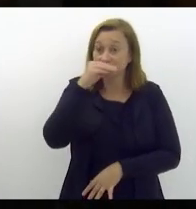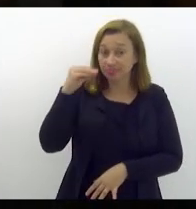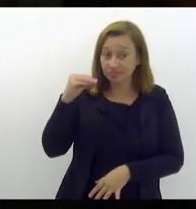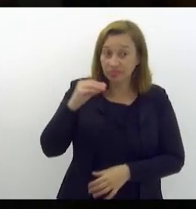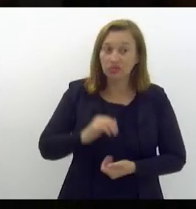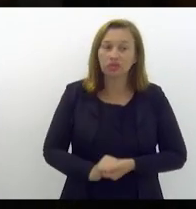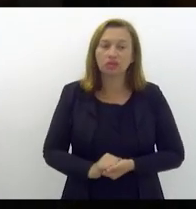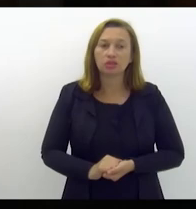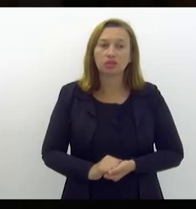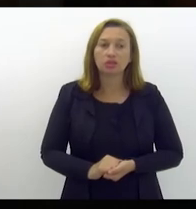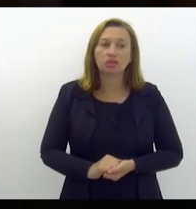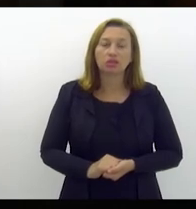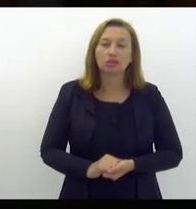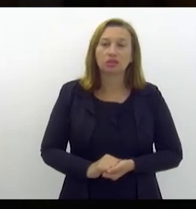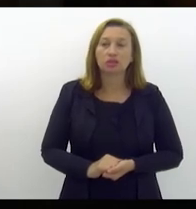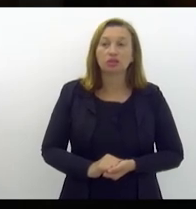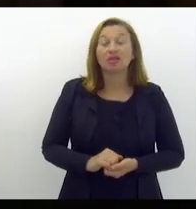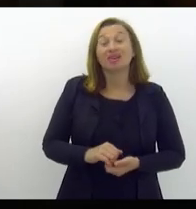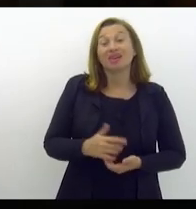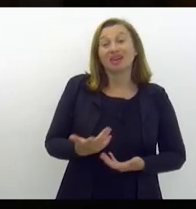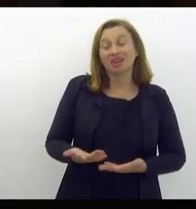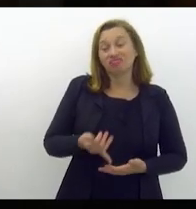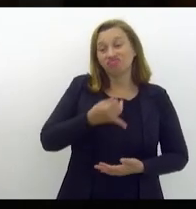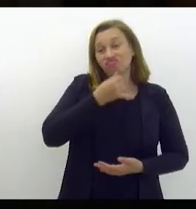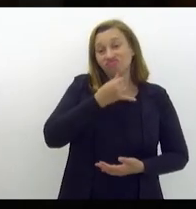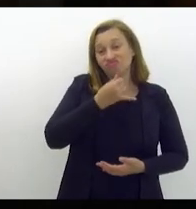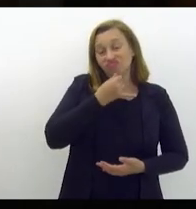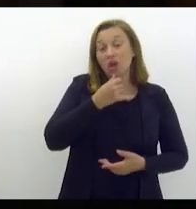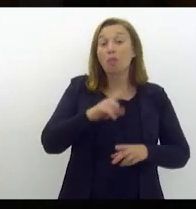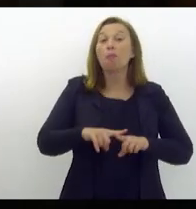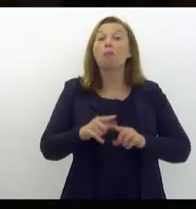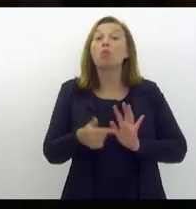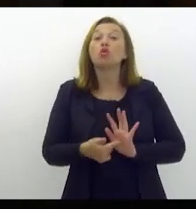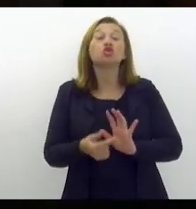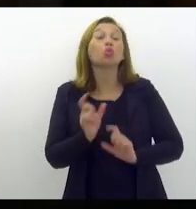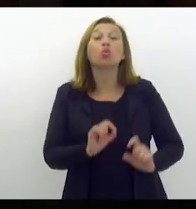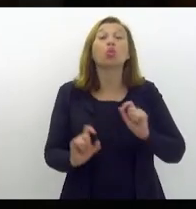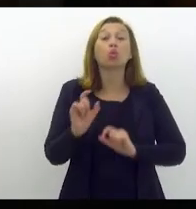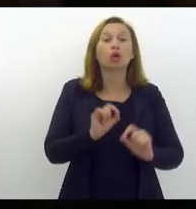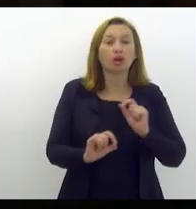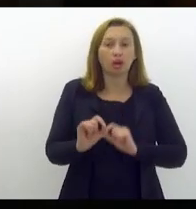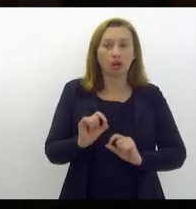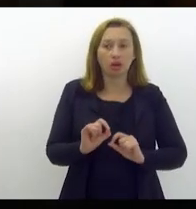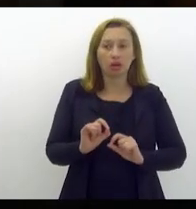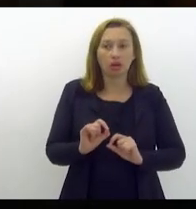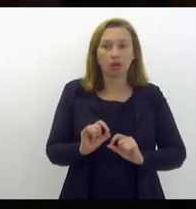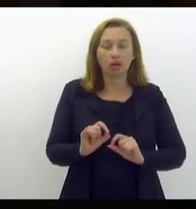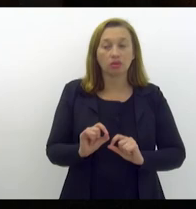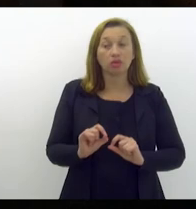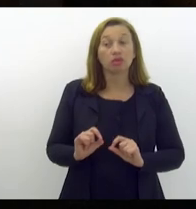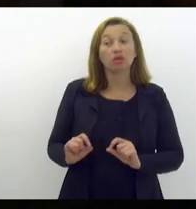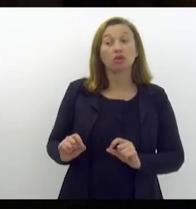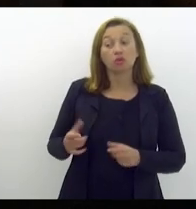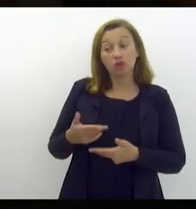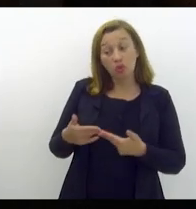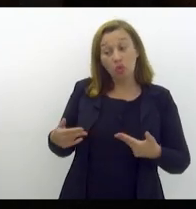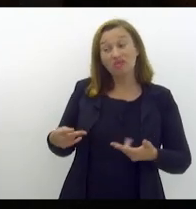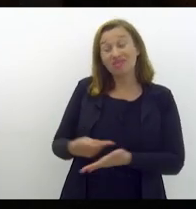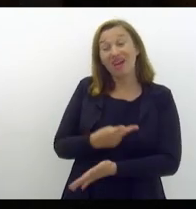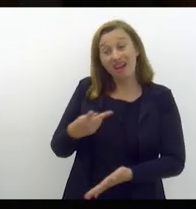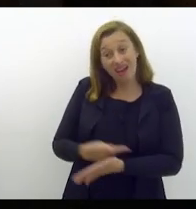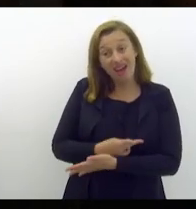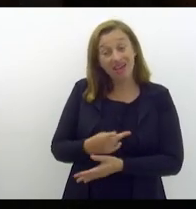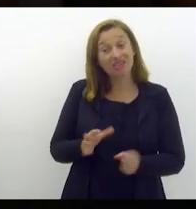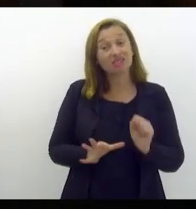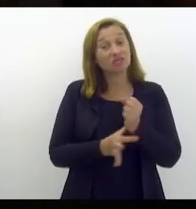adolescentes. Isso é uma coisa bárbara, que demonstra que algo está muito errado na política pública de